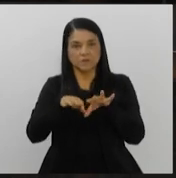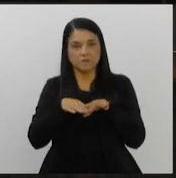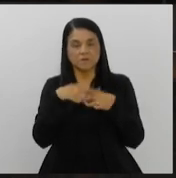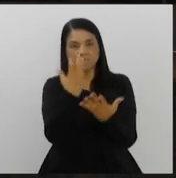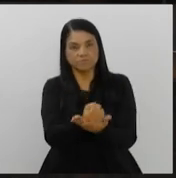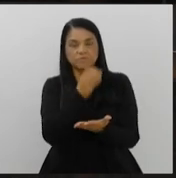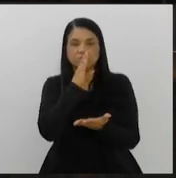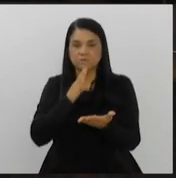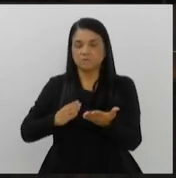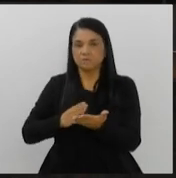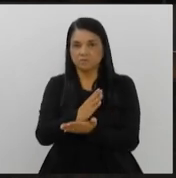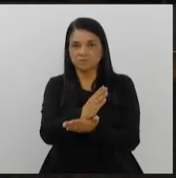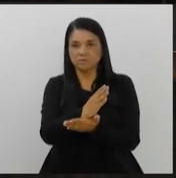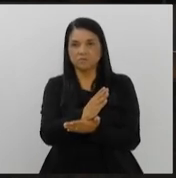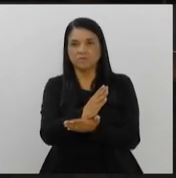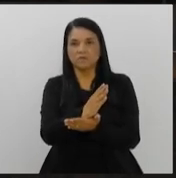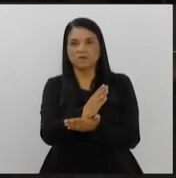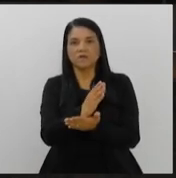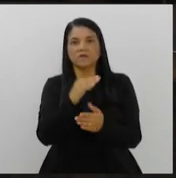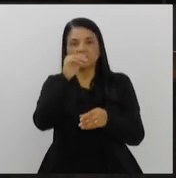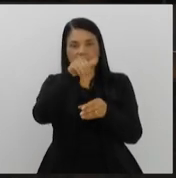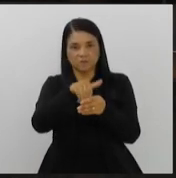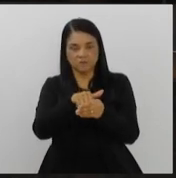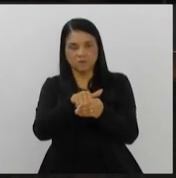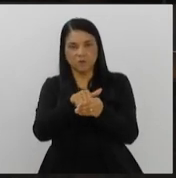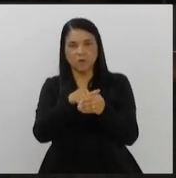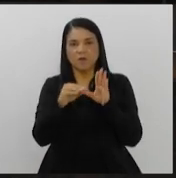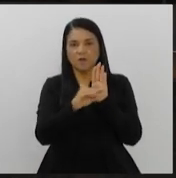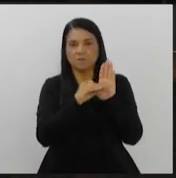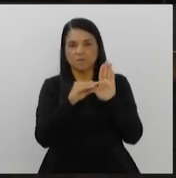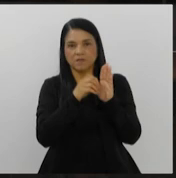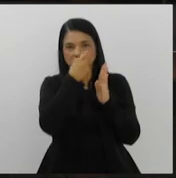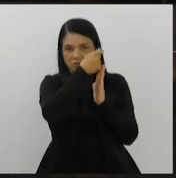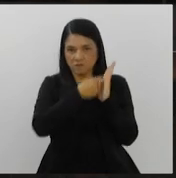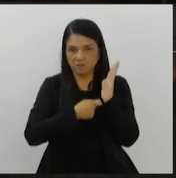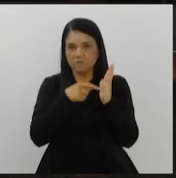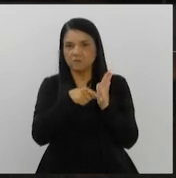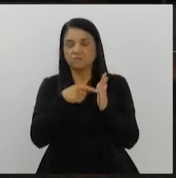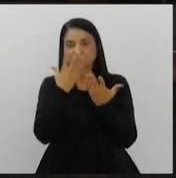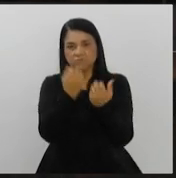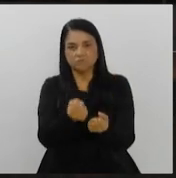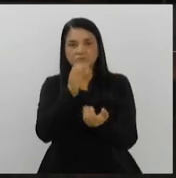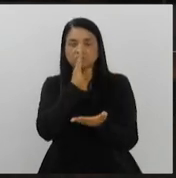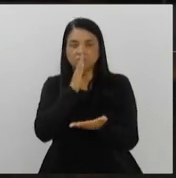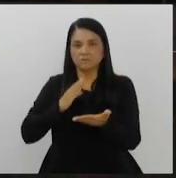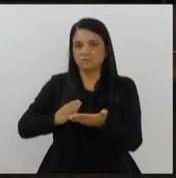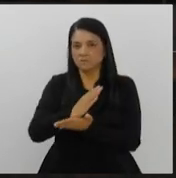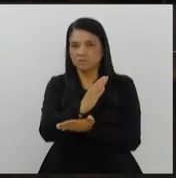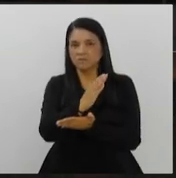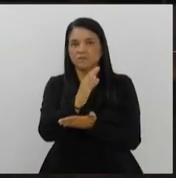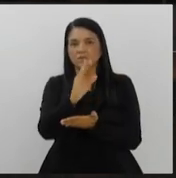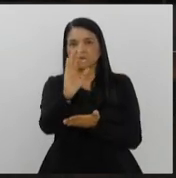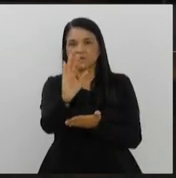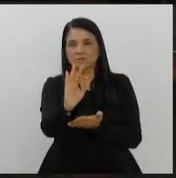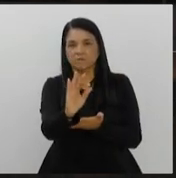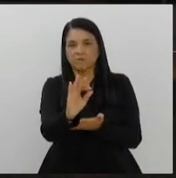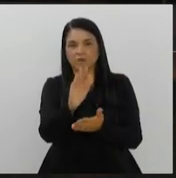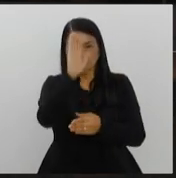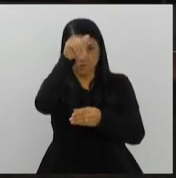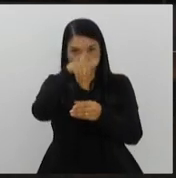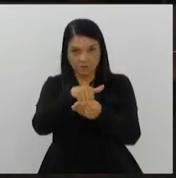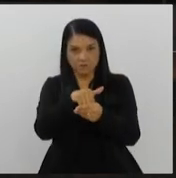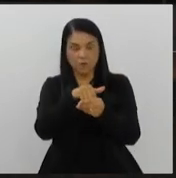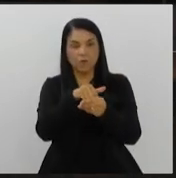como estão. Aprovado. Em votação, a emenda de redação. Senhores que aprovam, permaneçam como estão. Aprovado. Em